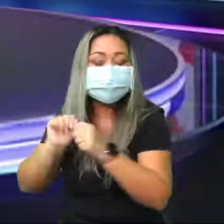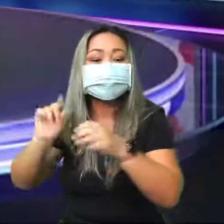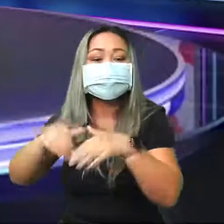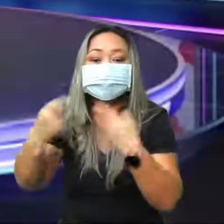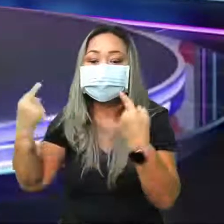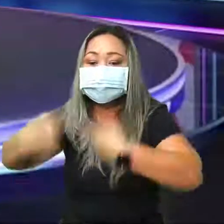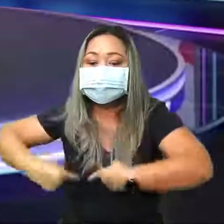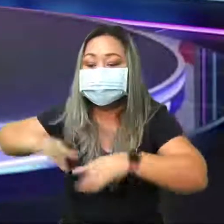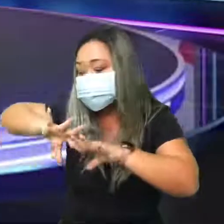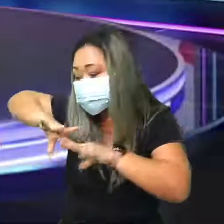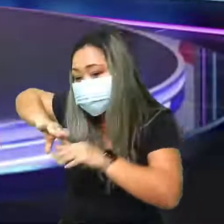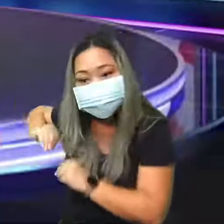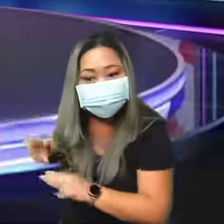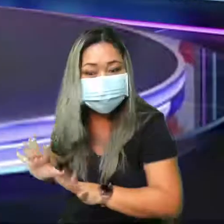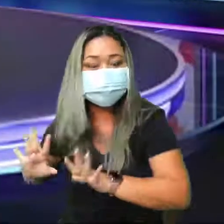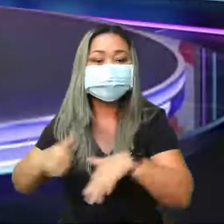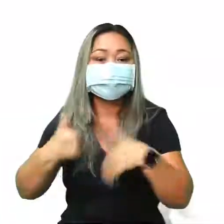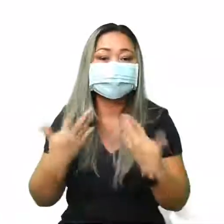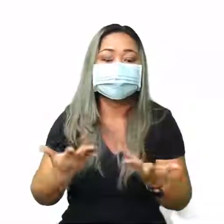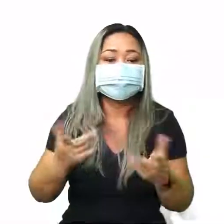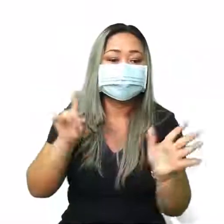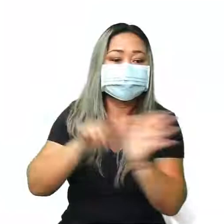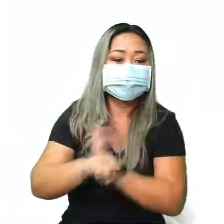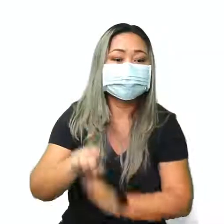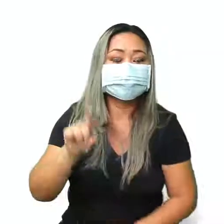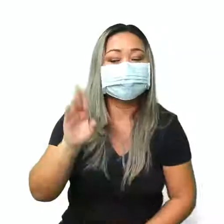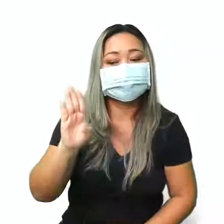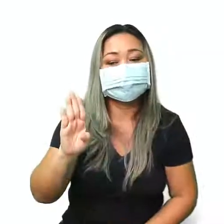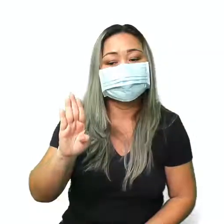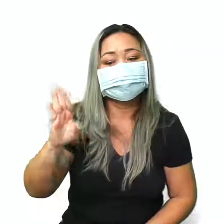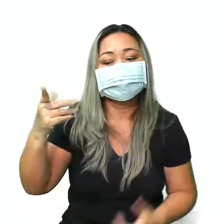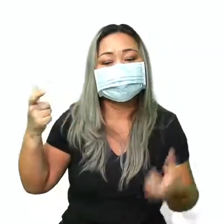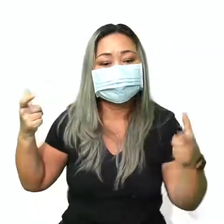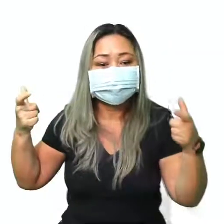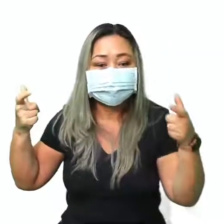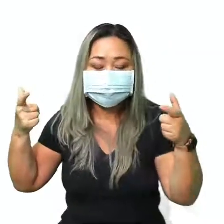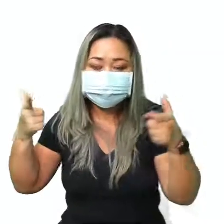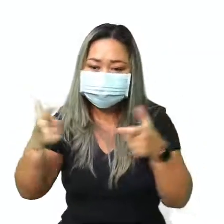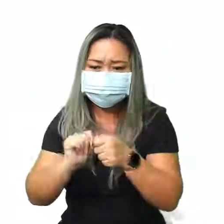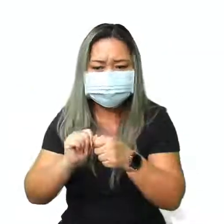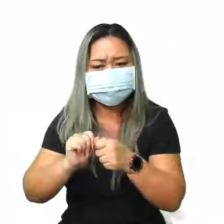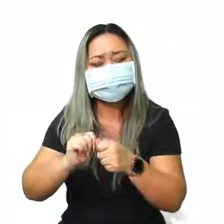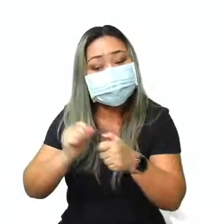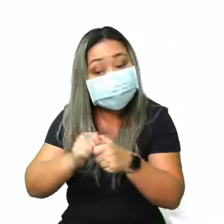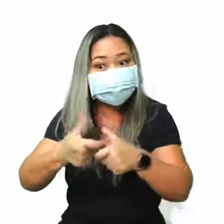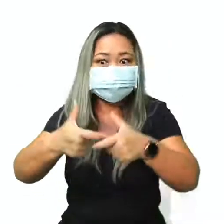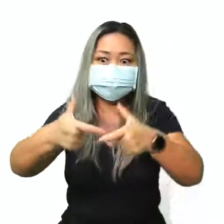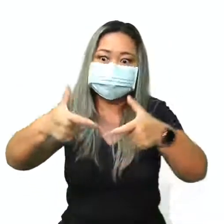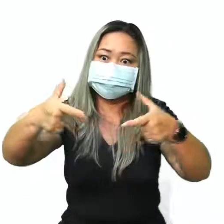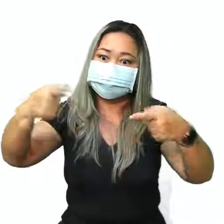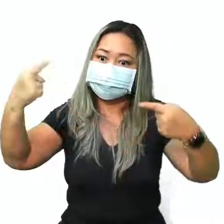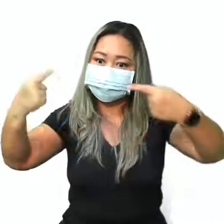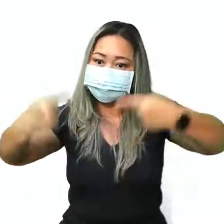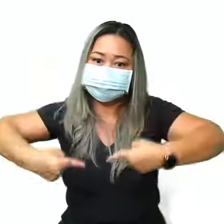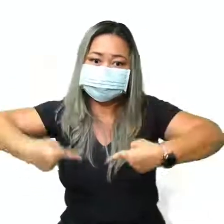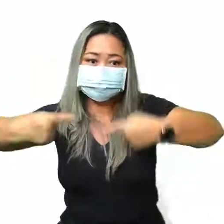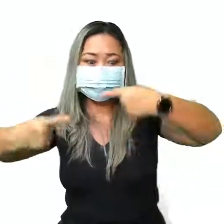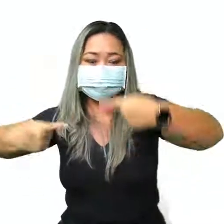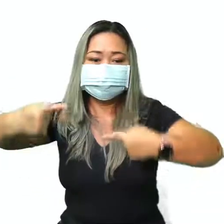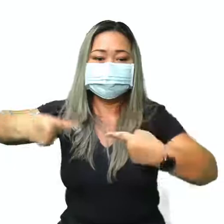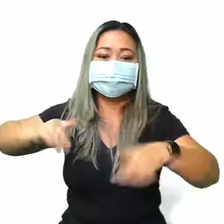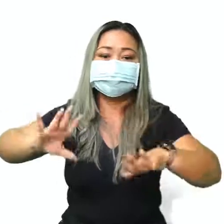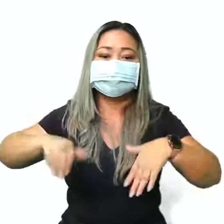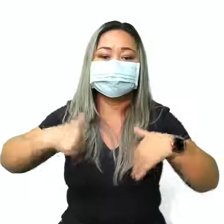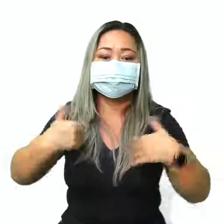eles sumissem. Então, olha lá para a questão B. Diminuição da competição, não. Houve o aumento da competição,